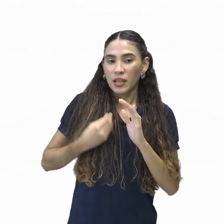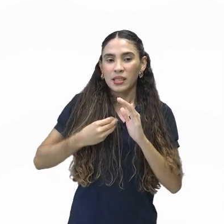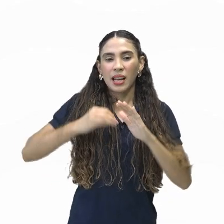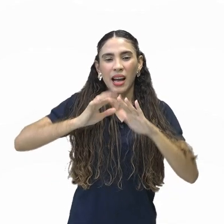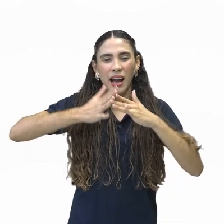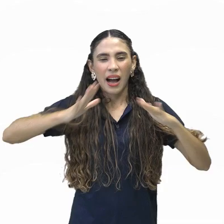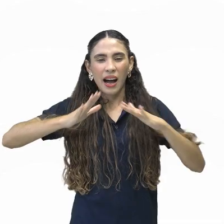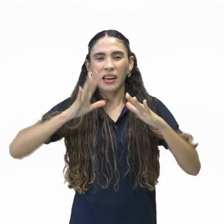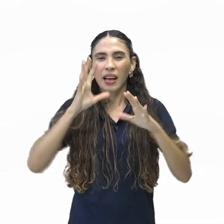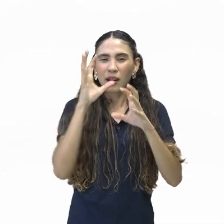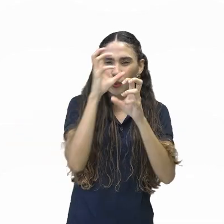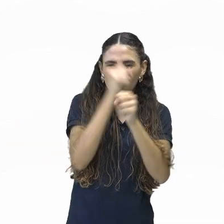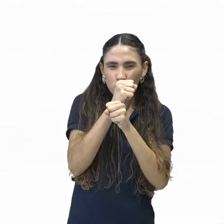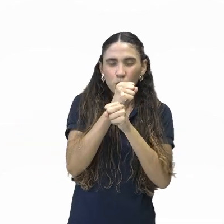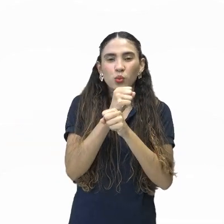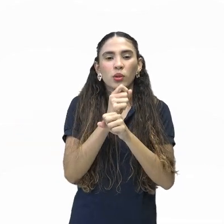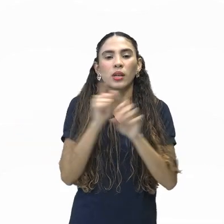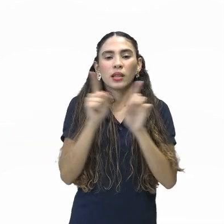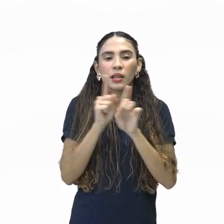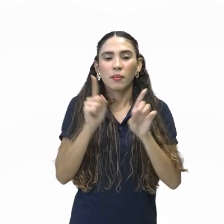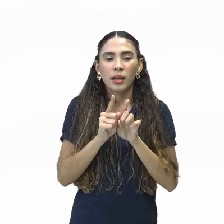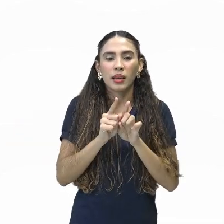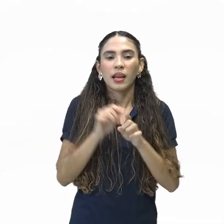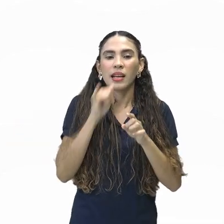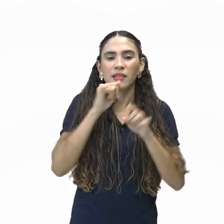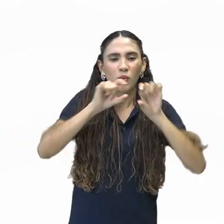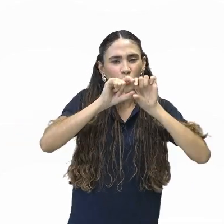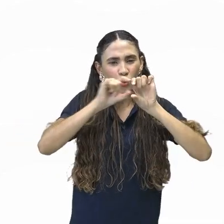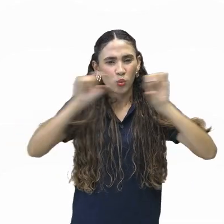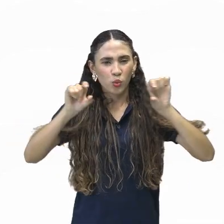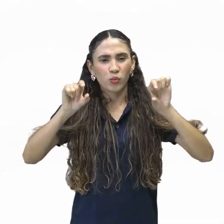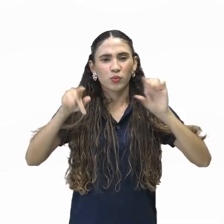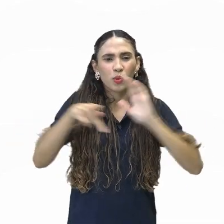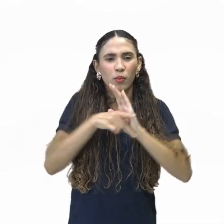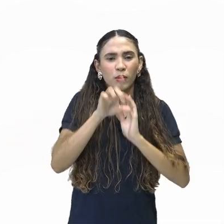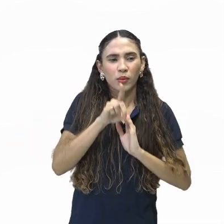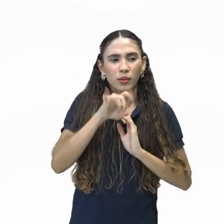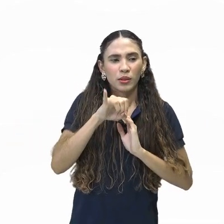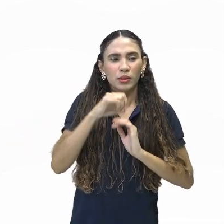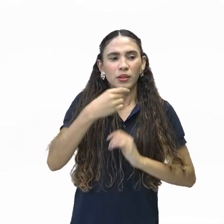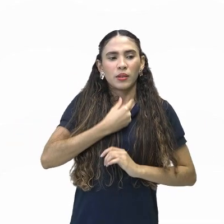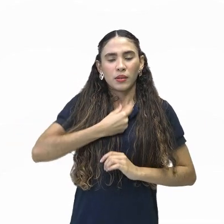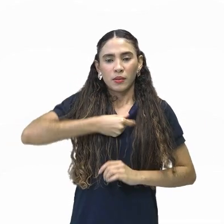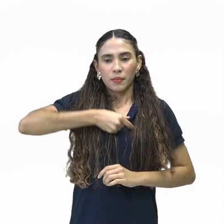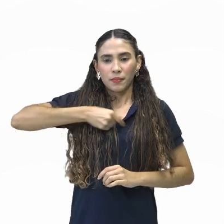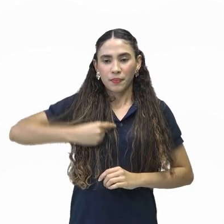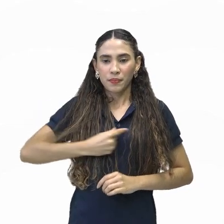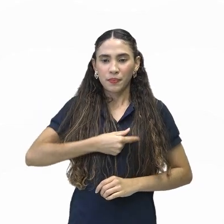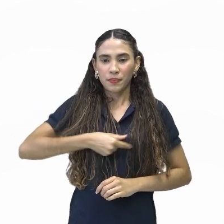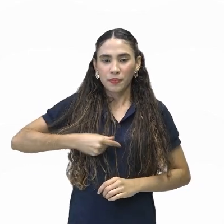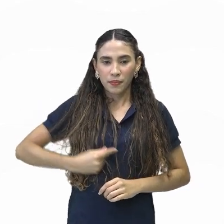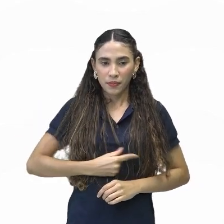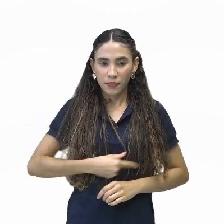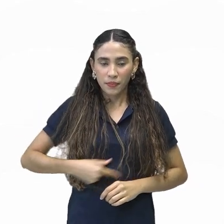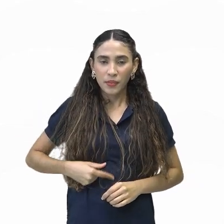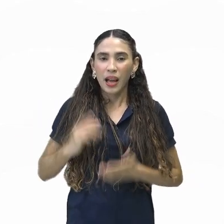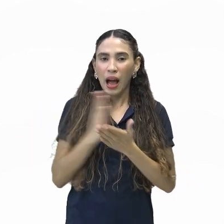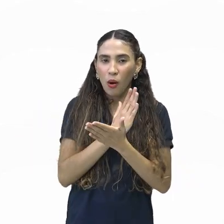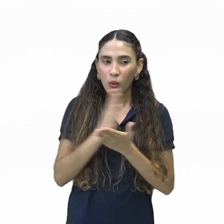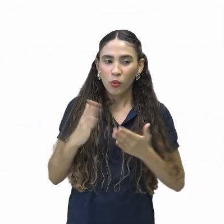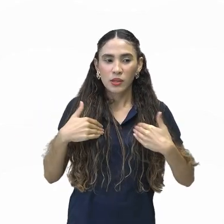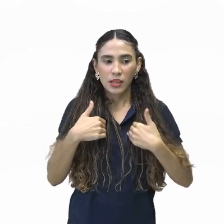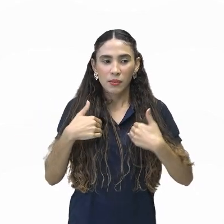pântanos ou em tubo digestório. Sim, tem árqueas também dentro de tubo digestório de determinados